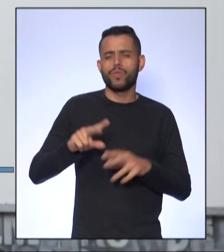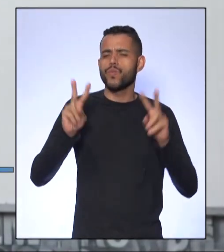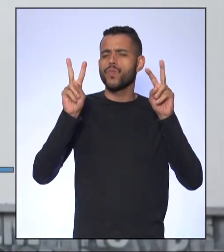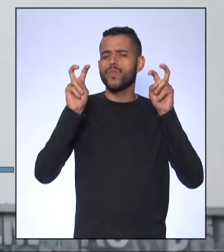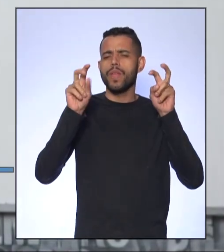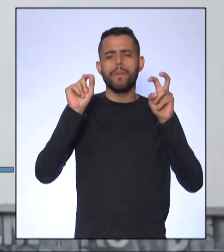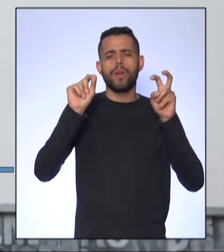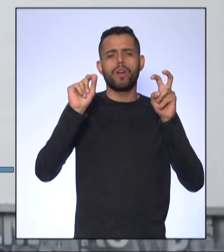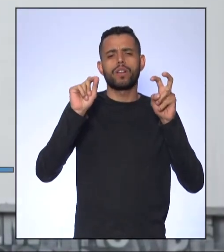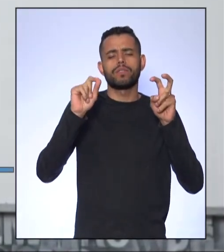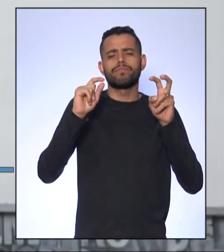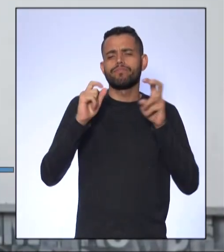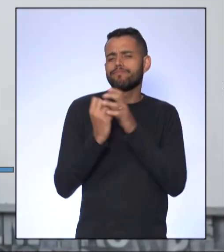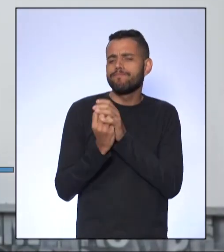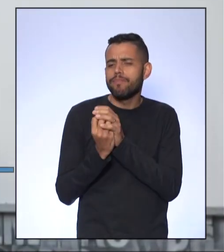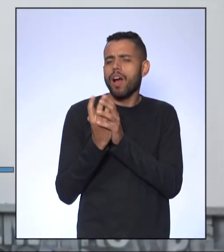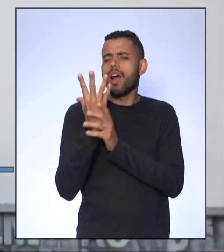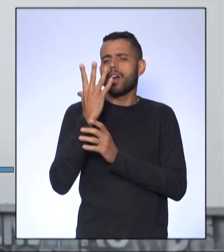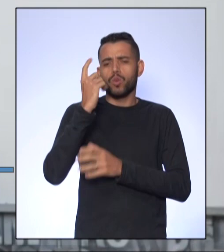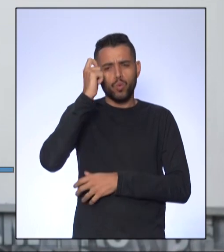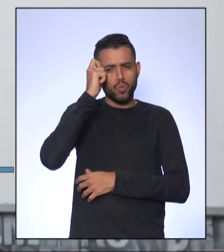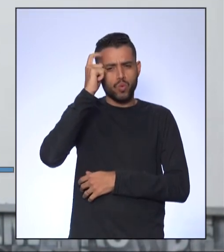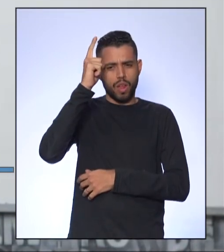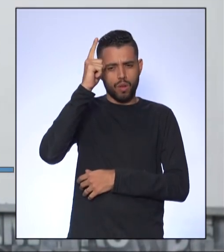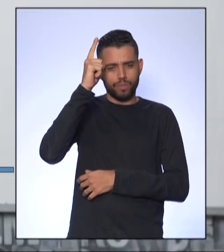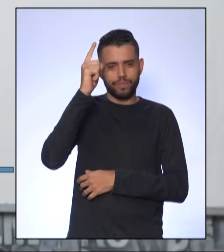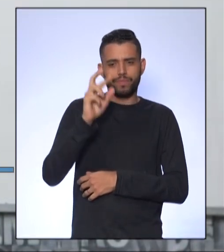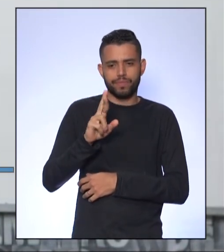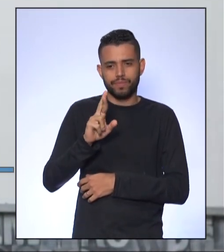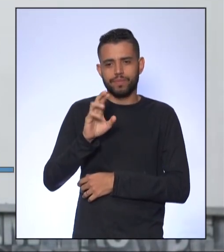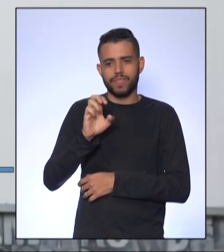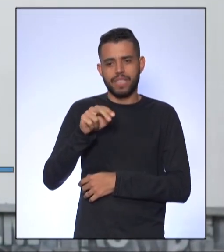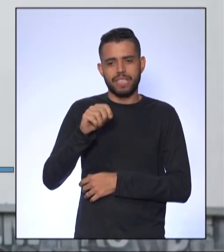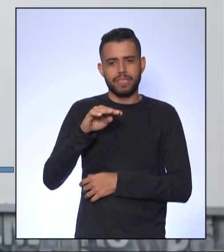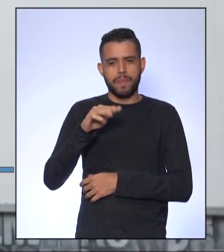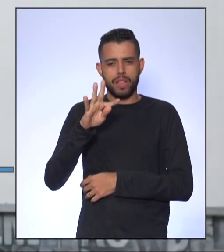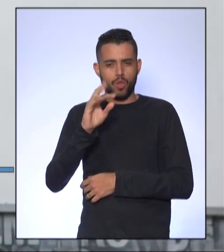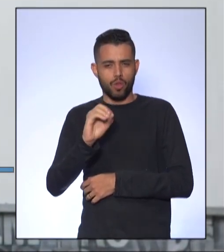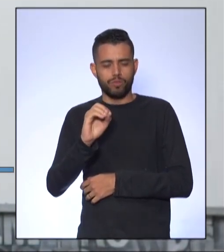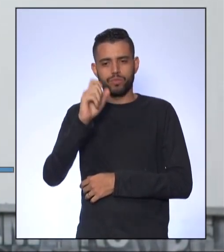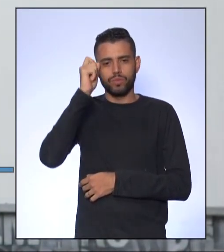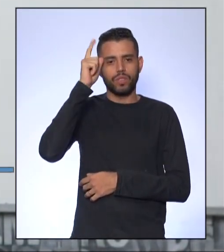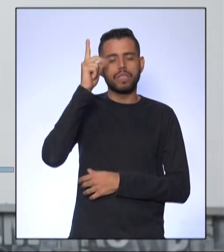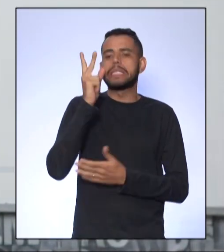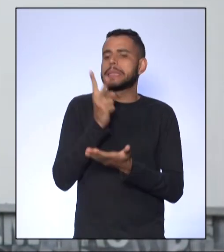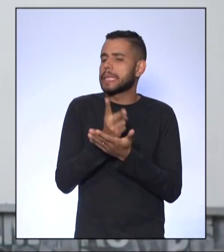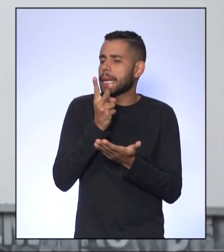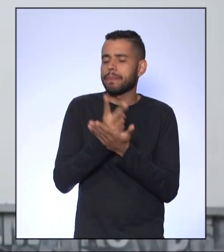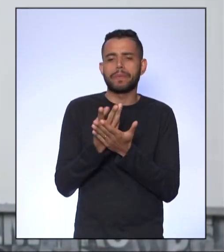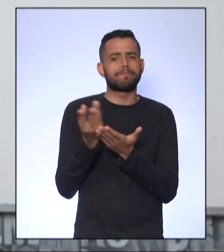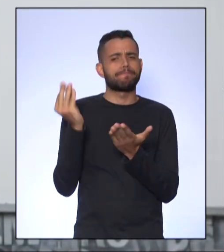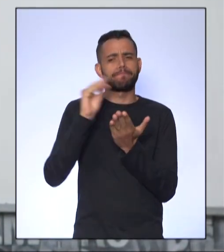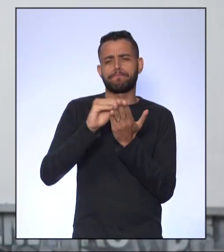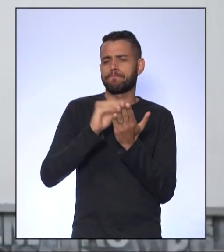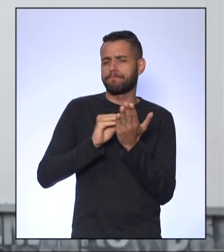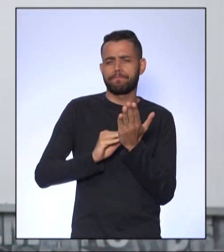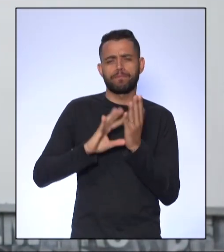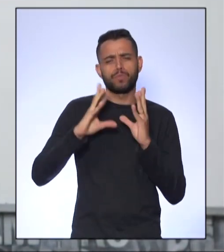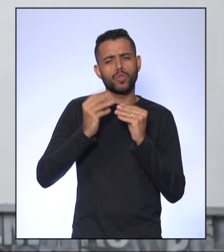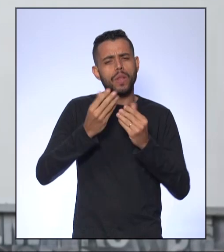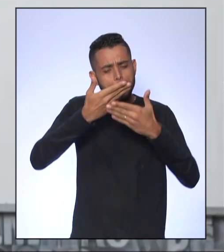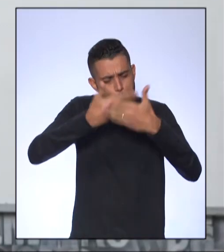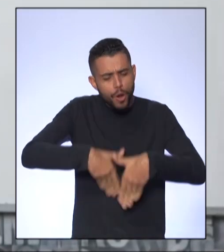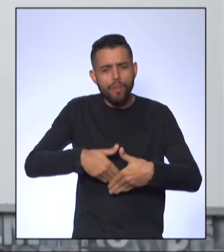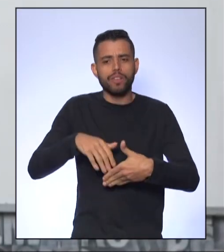hoje, renascimento cultural. Este tema, ele não cai, ele desaba nos vestibulares do nosso país e no Enem,